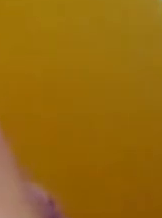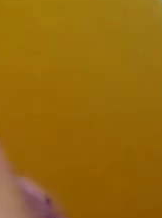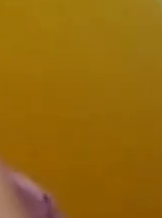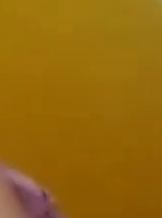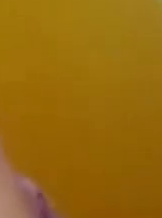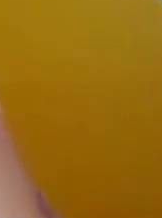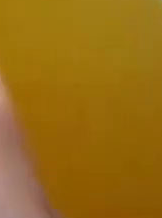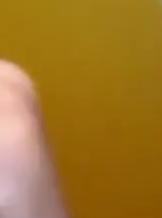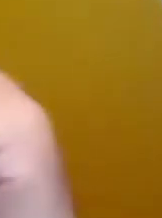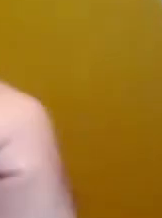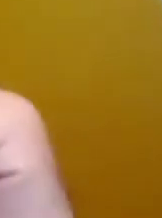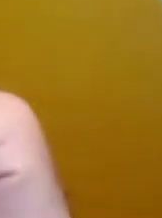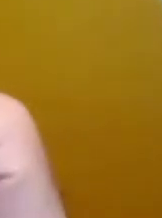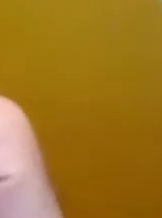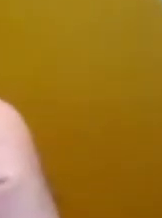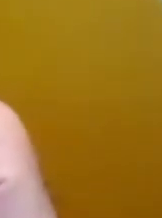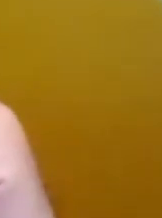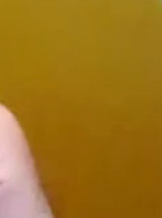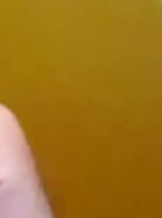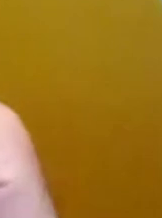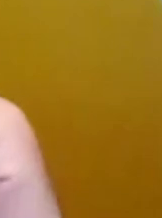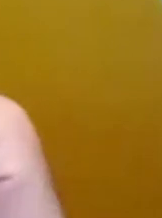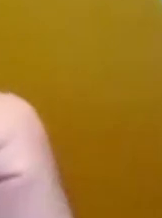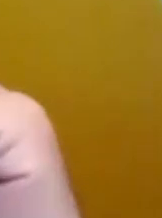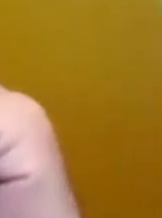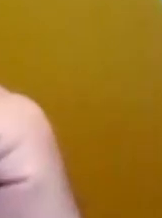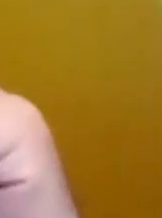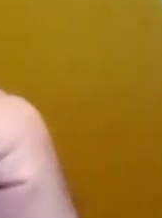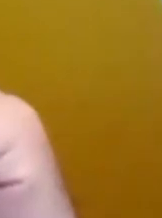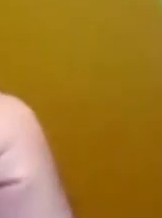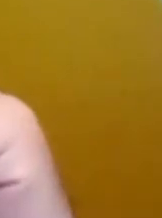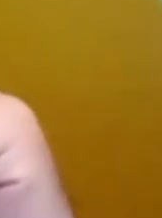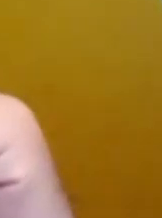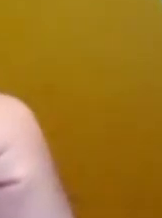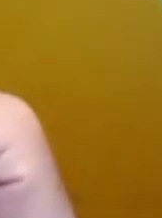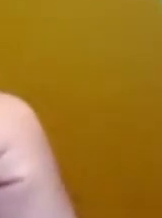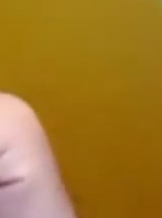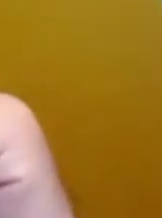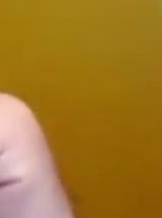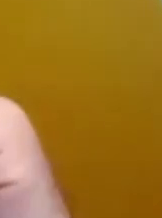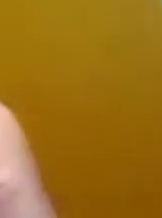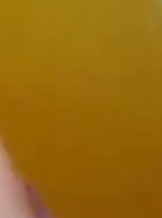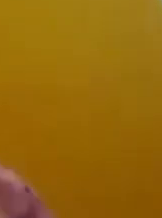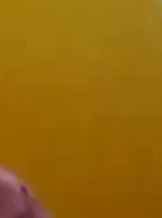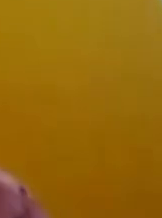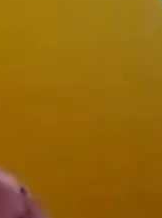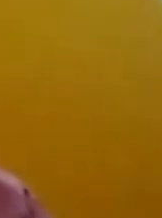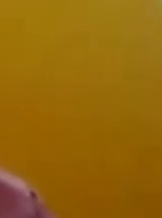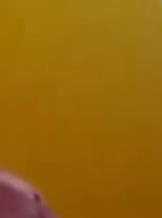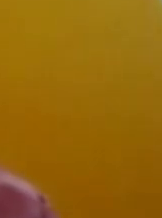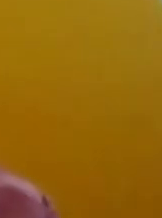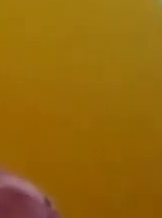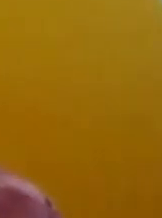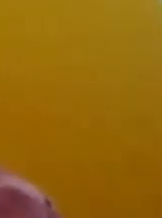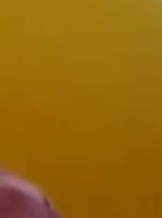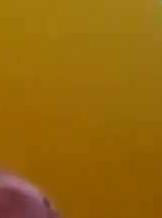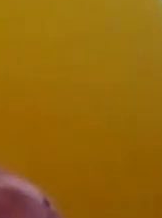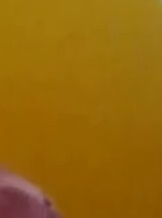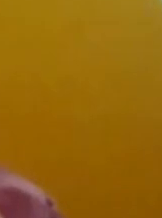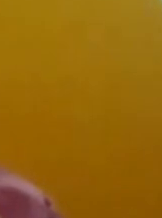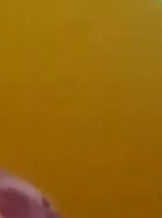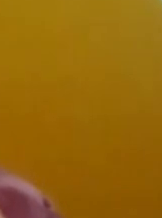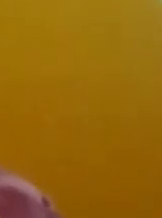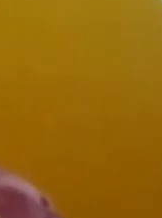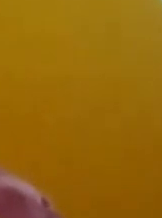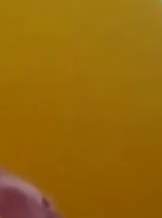ocorre te ajudo é que as a legislação ele é uma legislação que ela é concorrente com código de